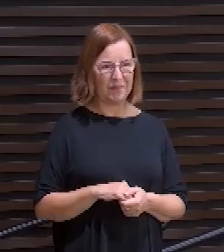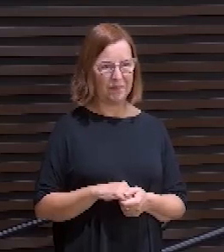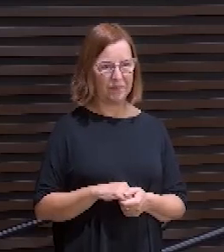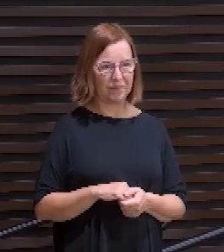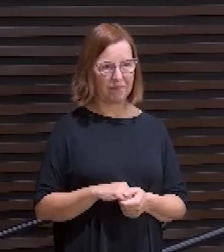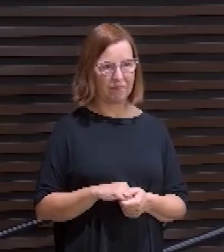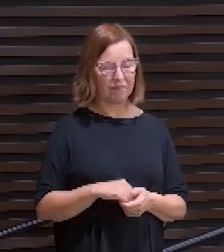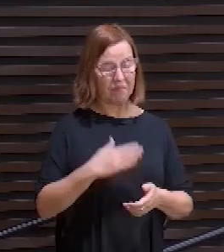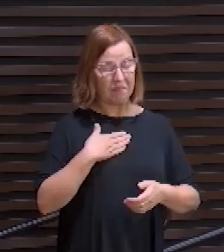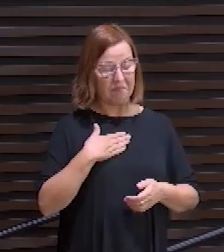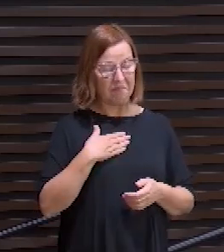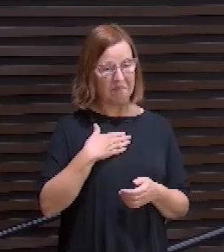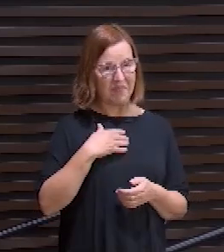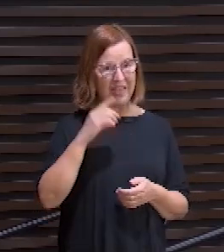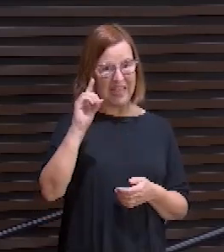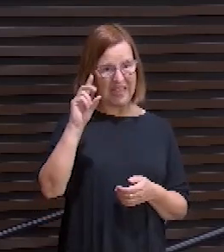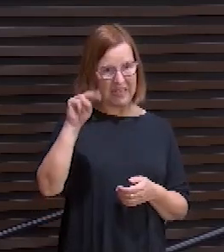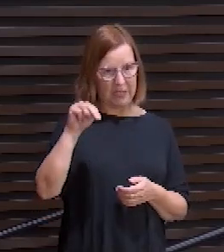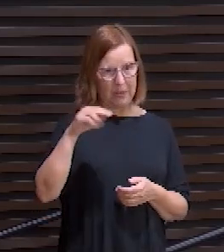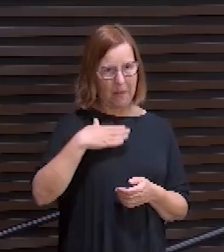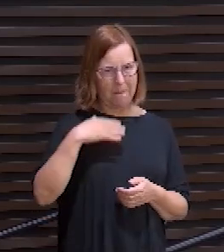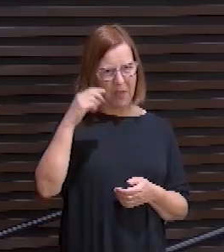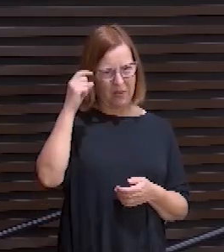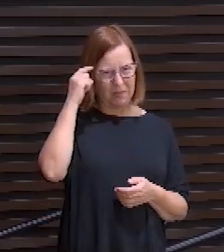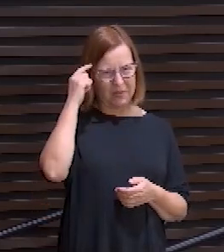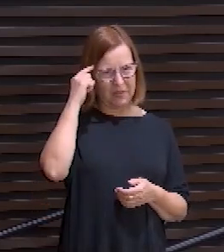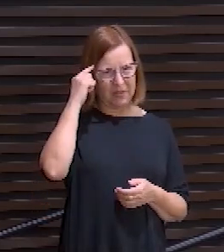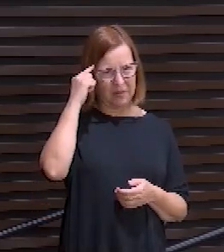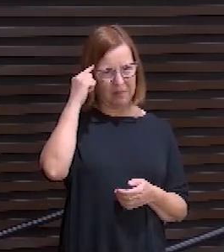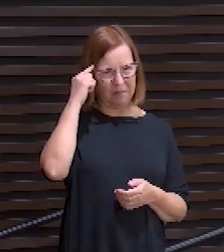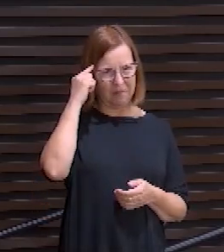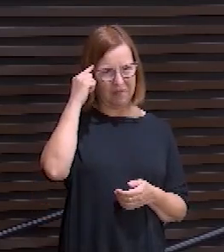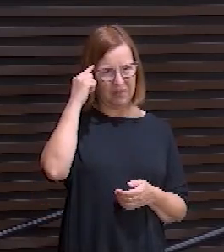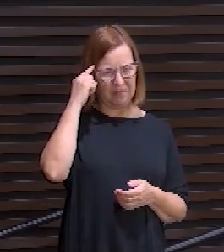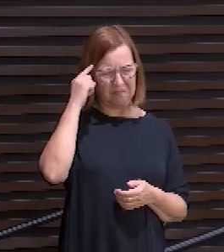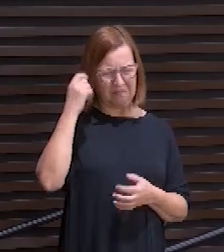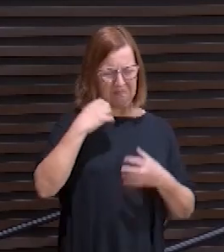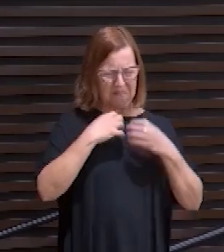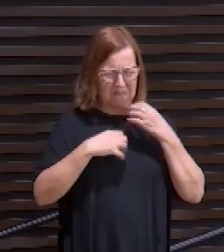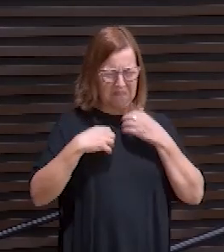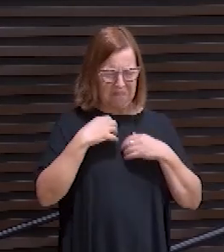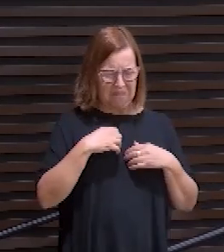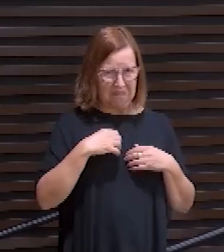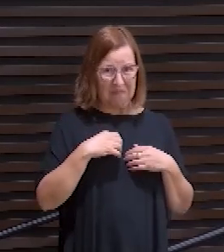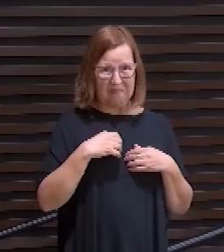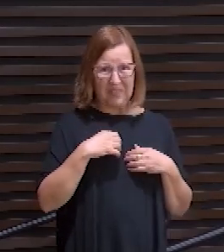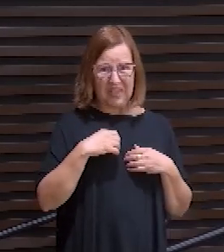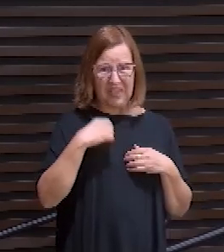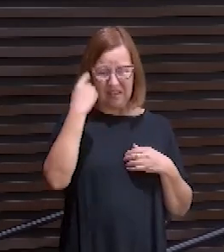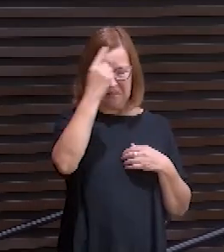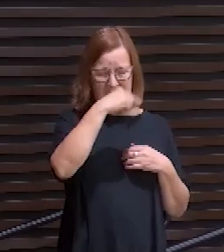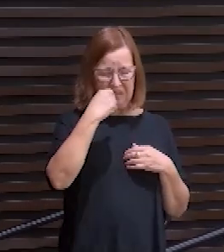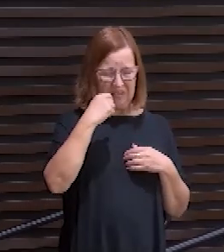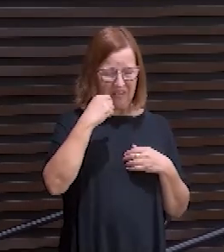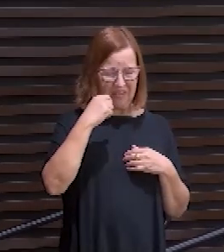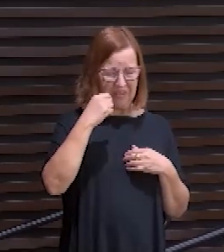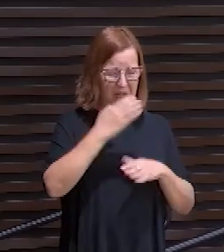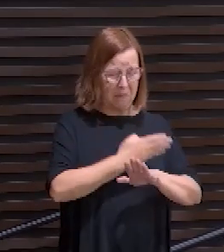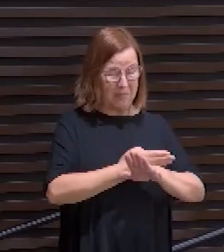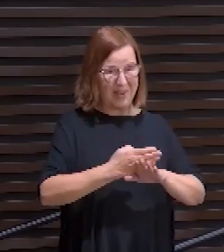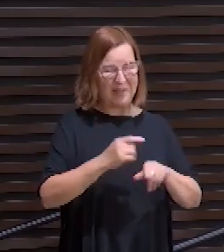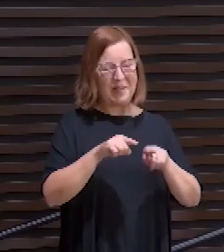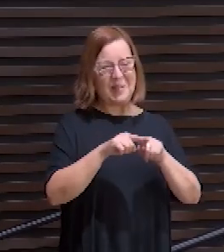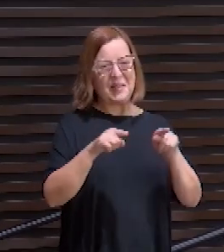Quanto a mim, Daniel, os meus pensamentos muito me perturbaram, e o meu rosto se empalideceu. Mas